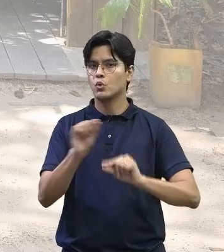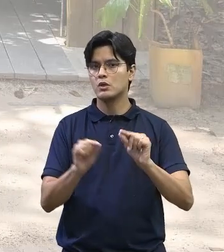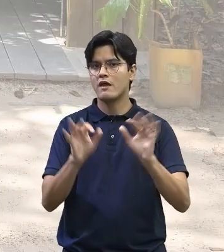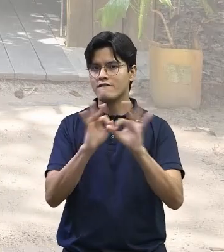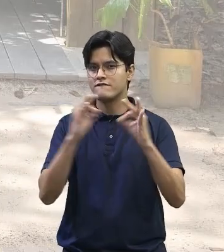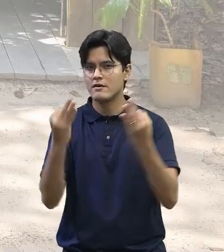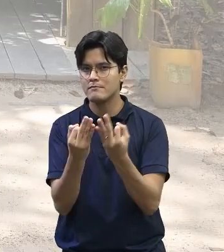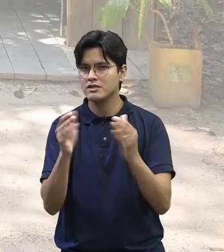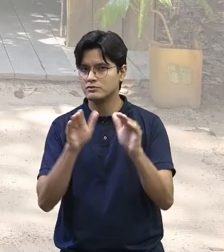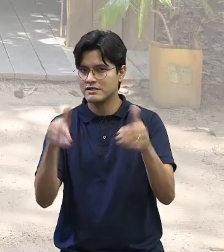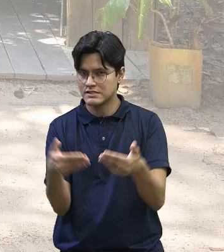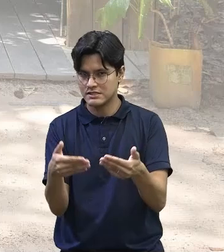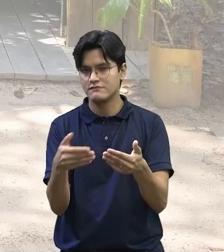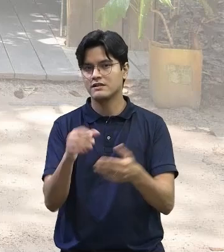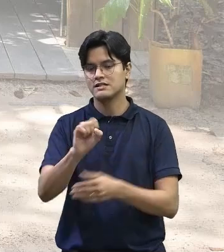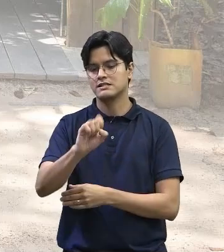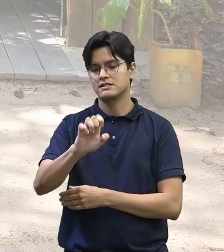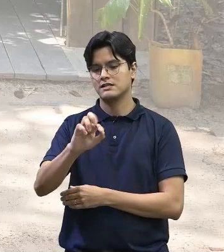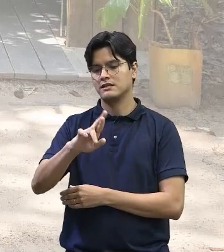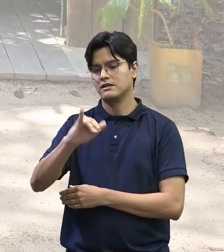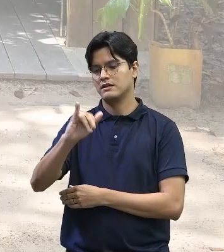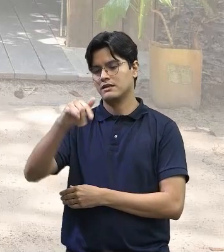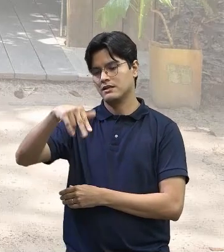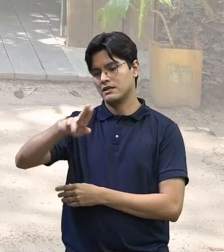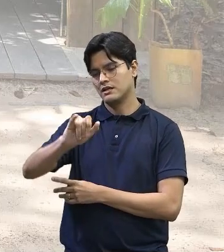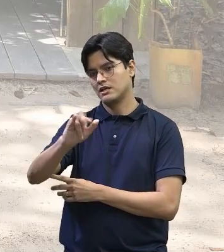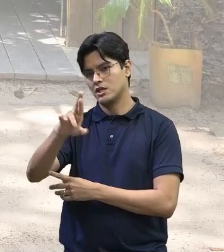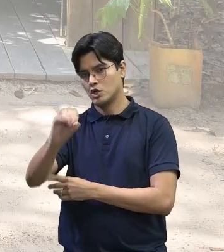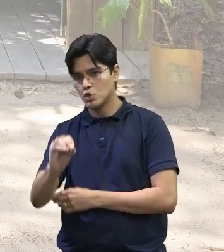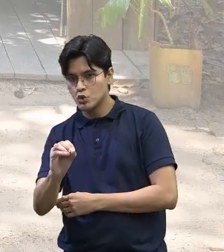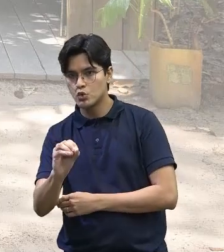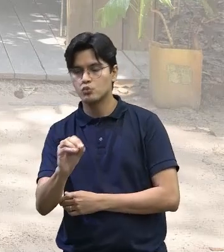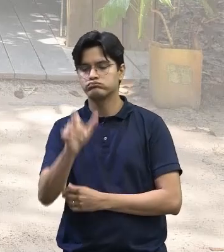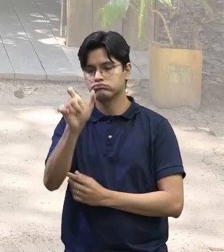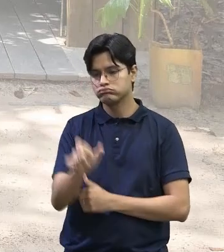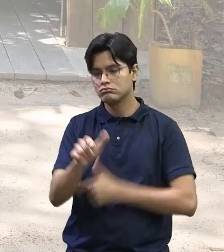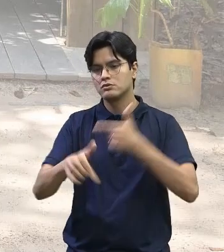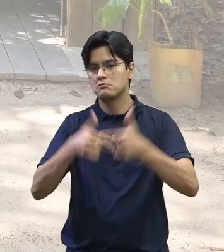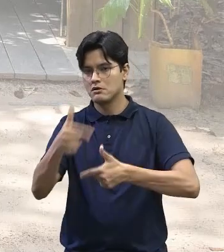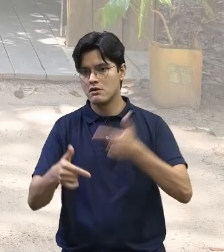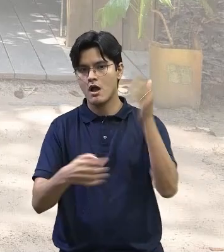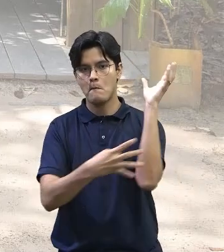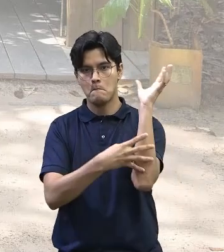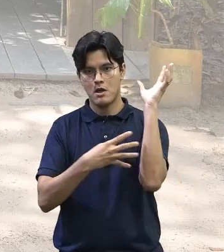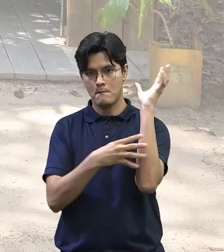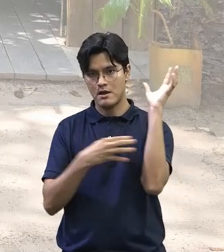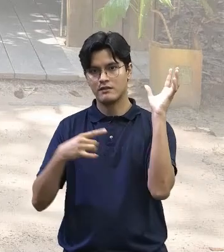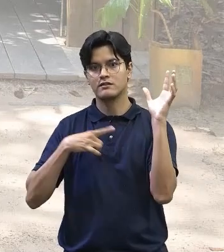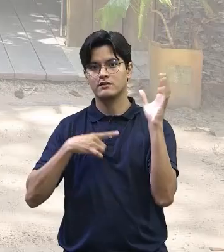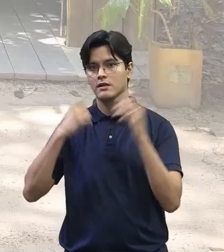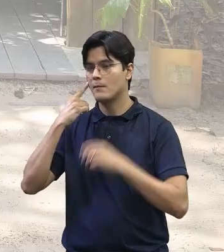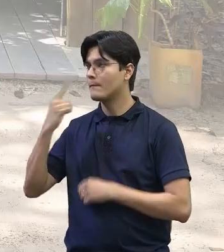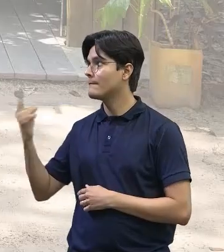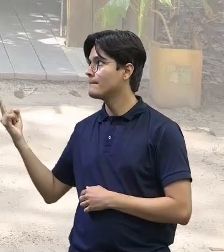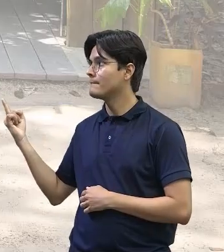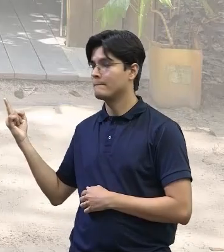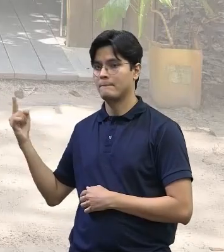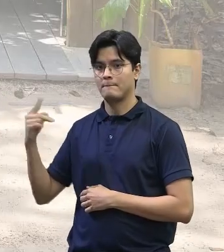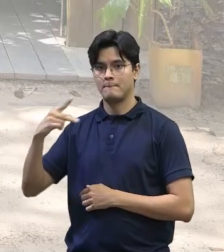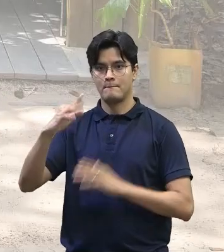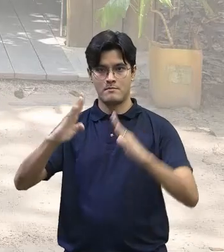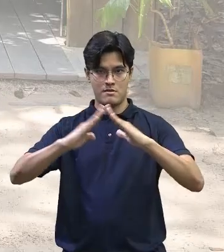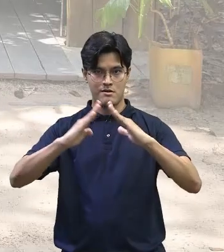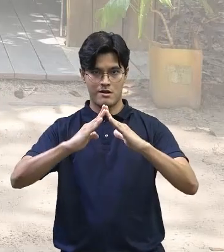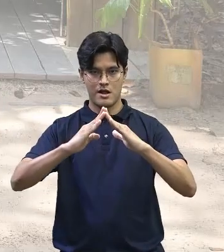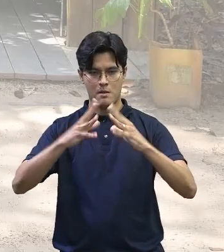seringueiro, ficava o tapiri, que era basicamente o que a gente está vivenciando aqui atrás, né? Vendo aqui atrás, uma casa de palha, uma casa